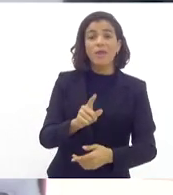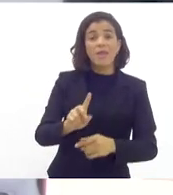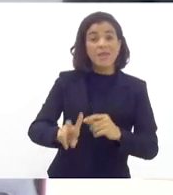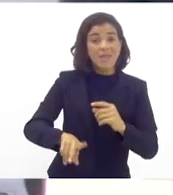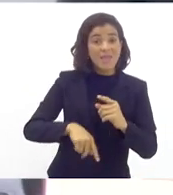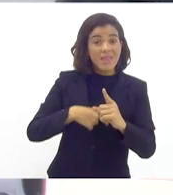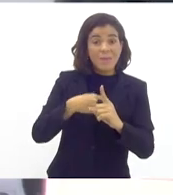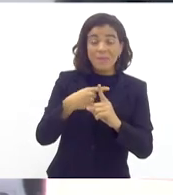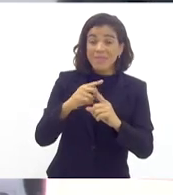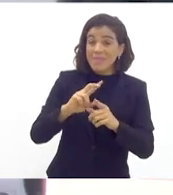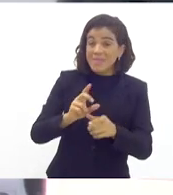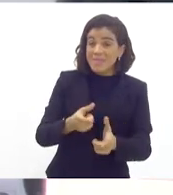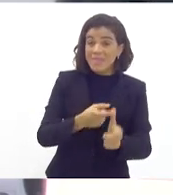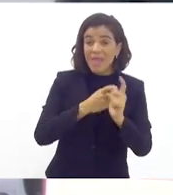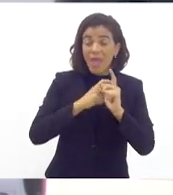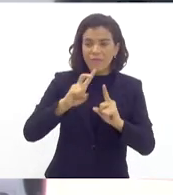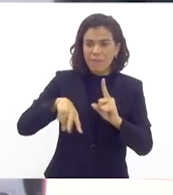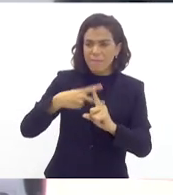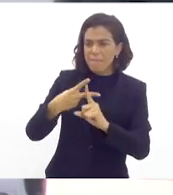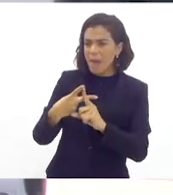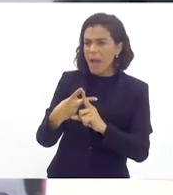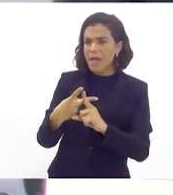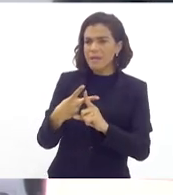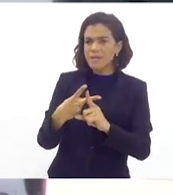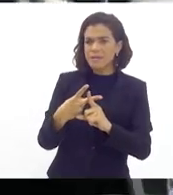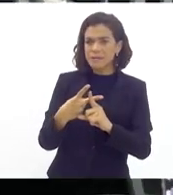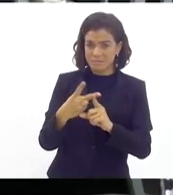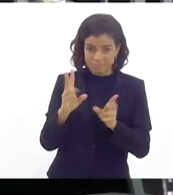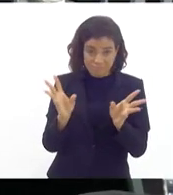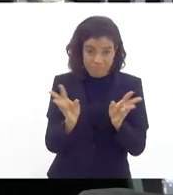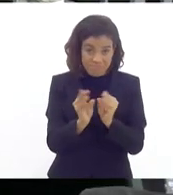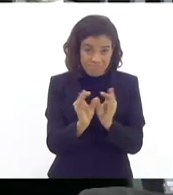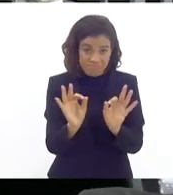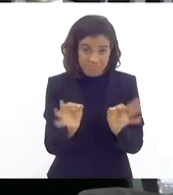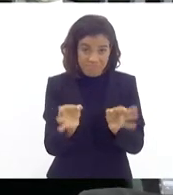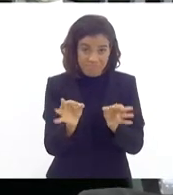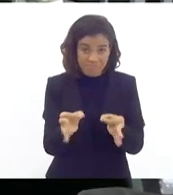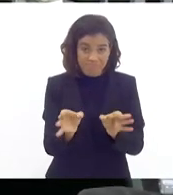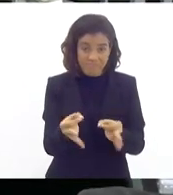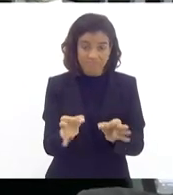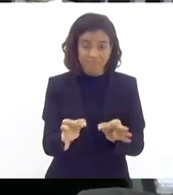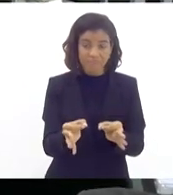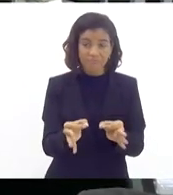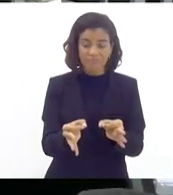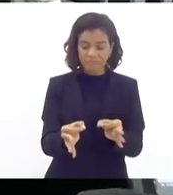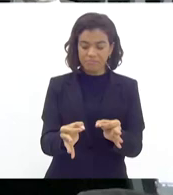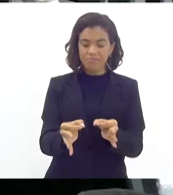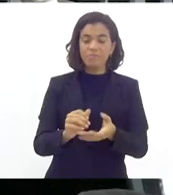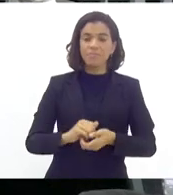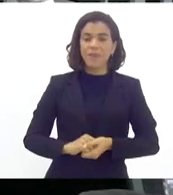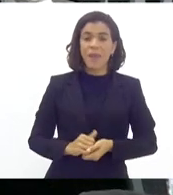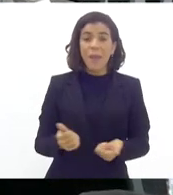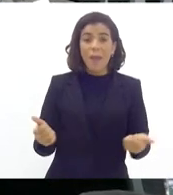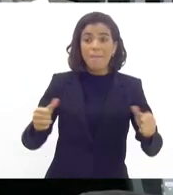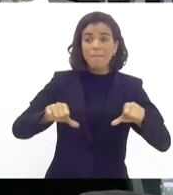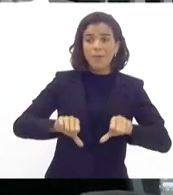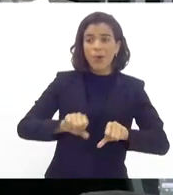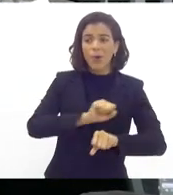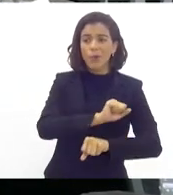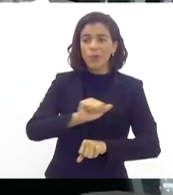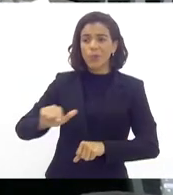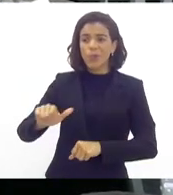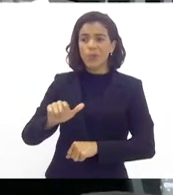do que X. Ou seja, para resumir, né, é pior que a agiota.